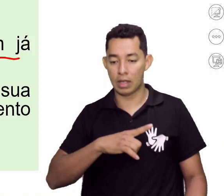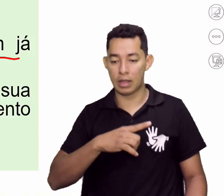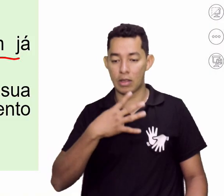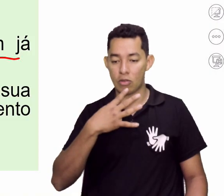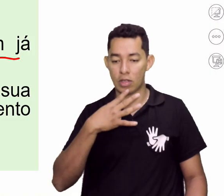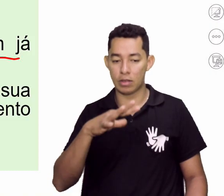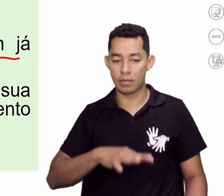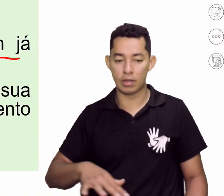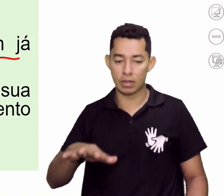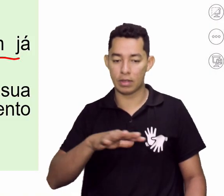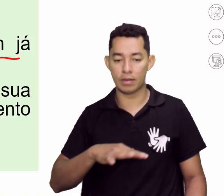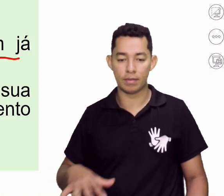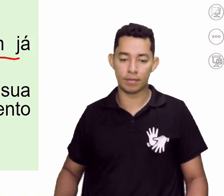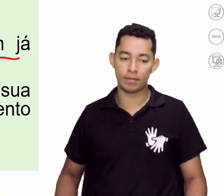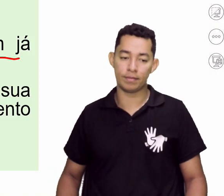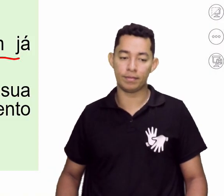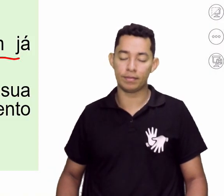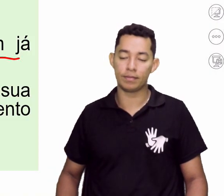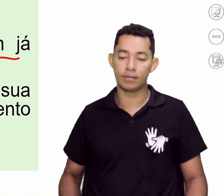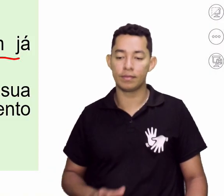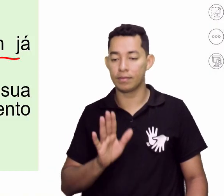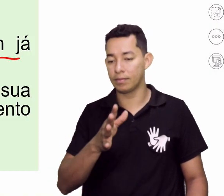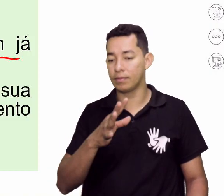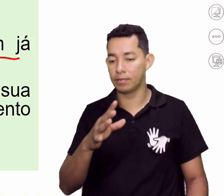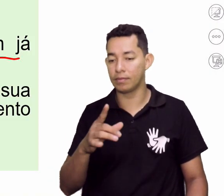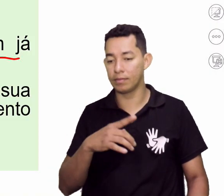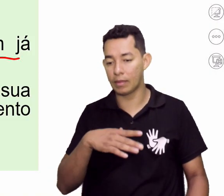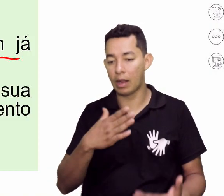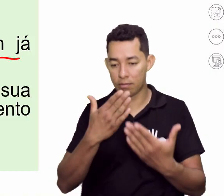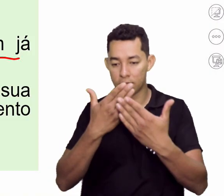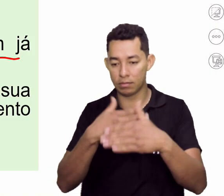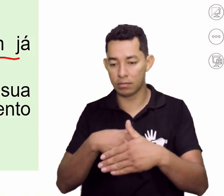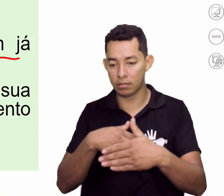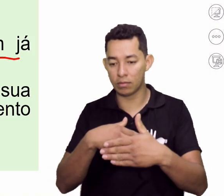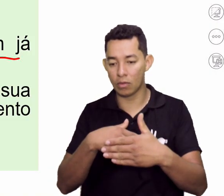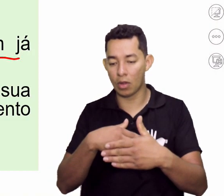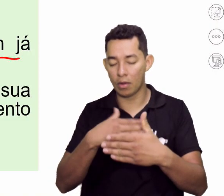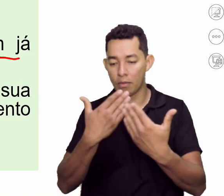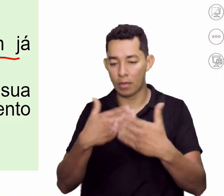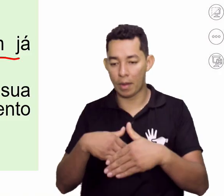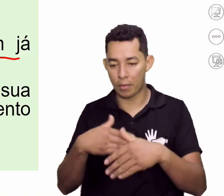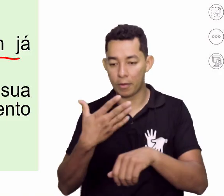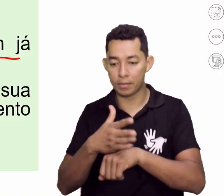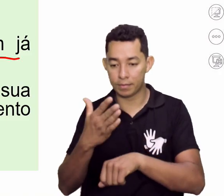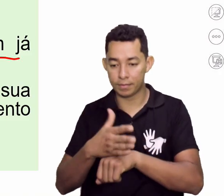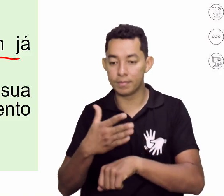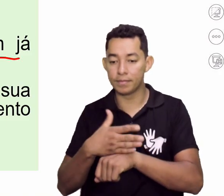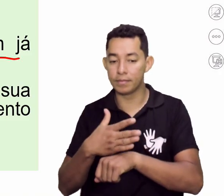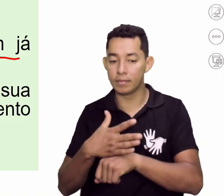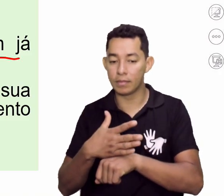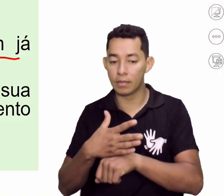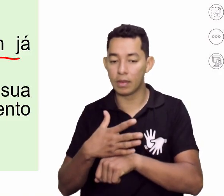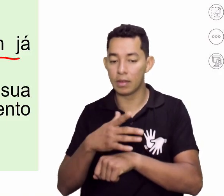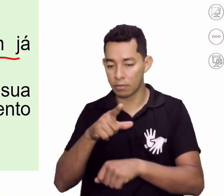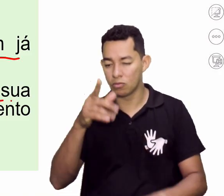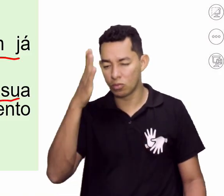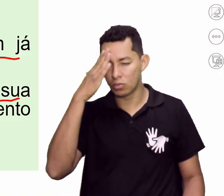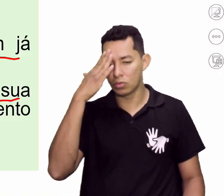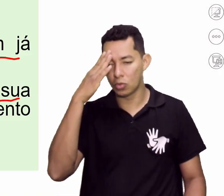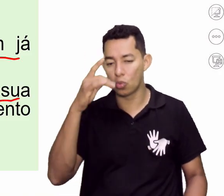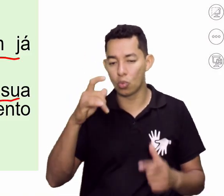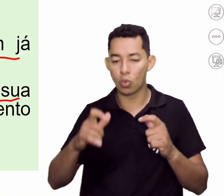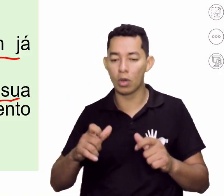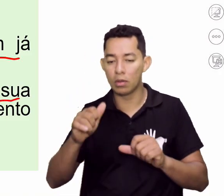área. Porque você, para entrar, você precisa fazer uma prova prática de aptidão, né, onde